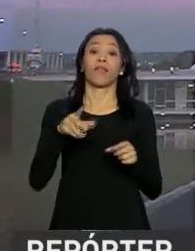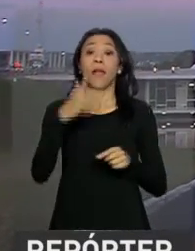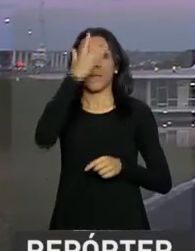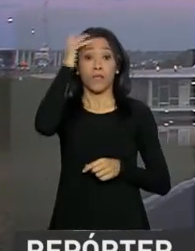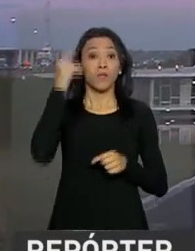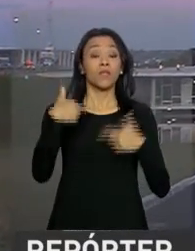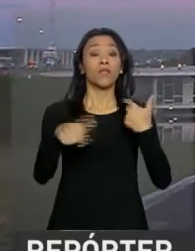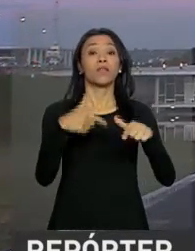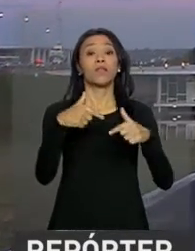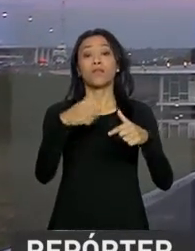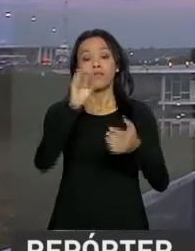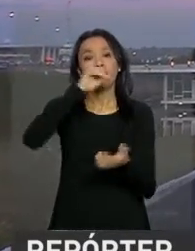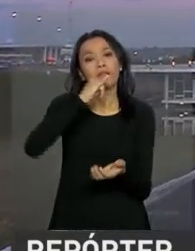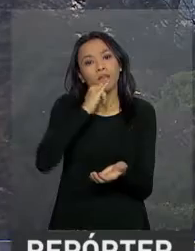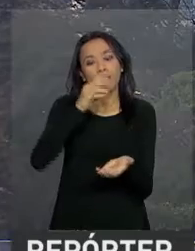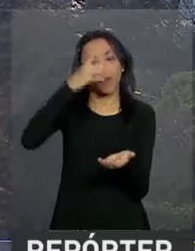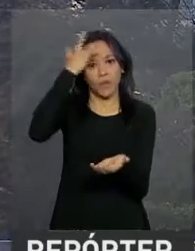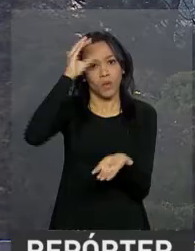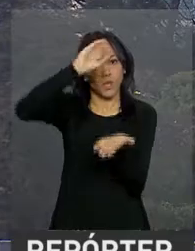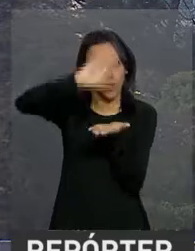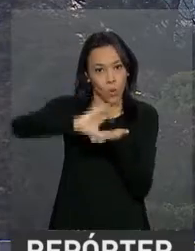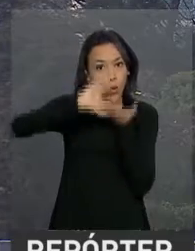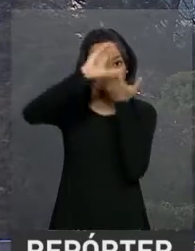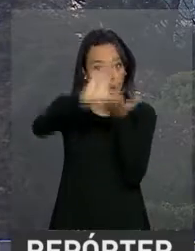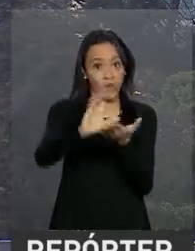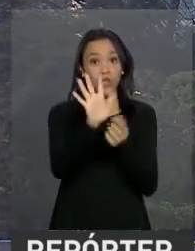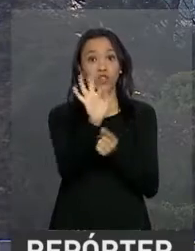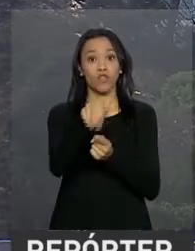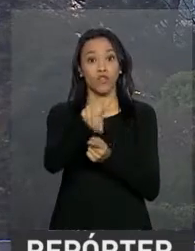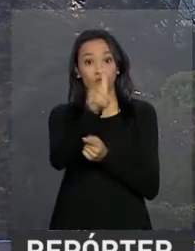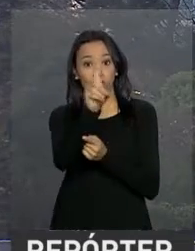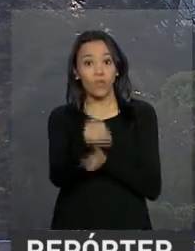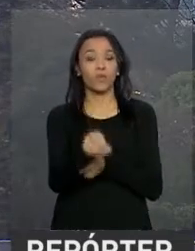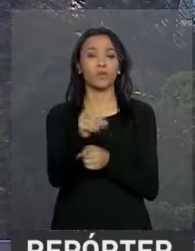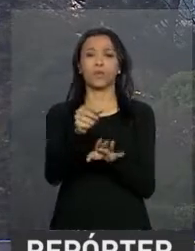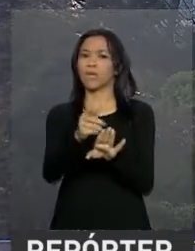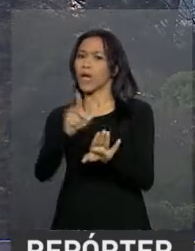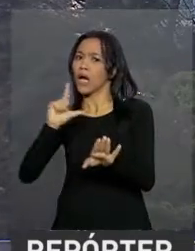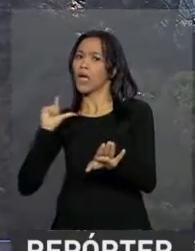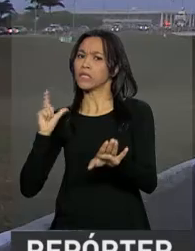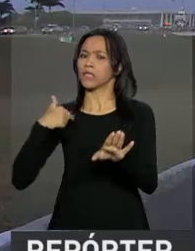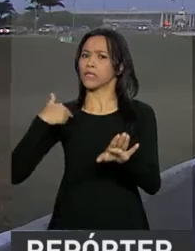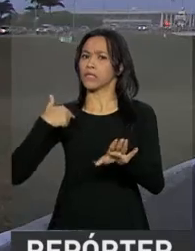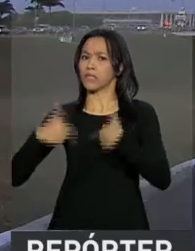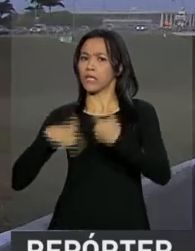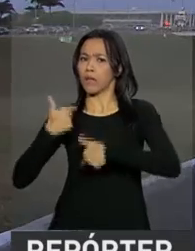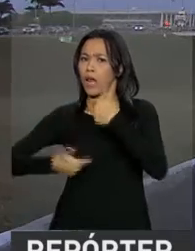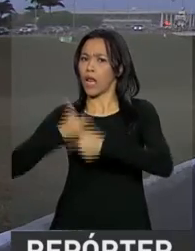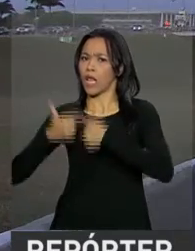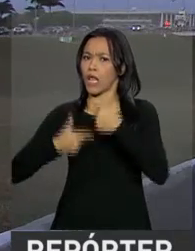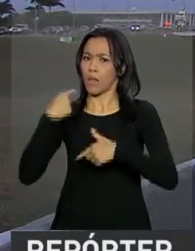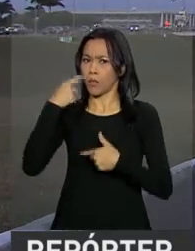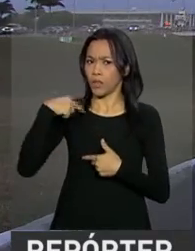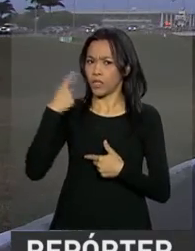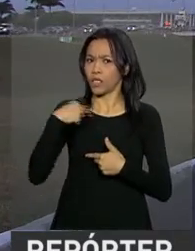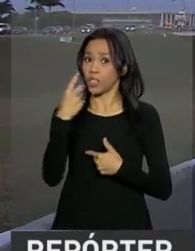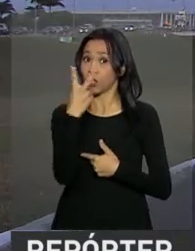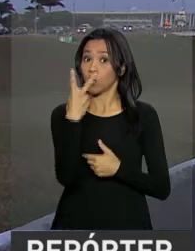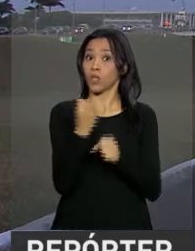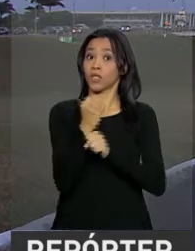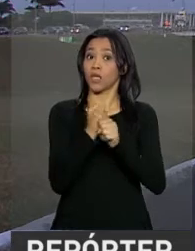de um fundo de pensão por exemplo não pode ter exercido atividade político partidária dois anos antes da